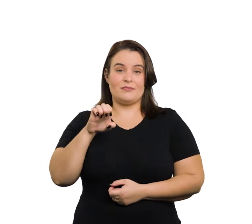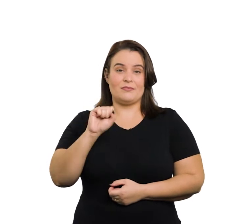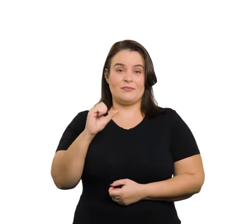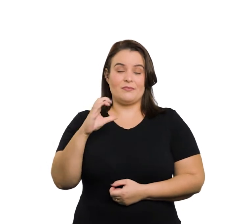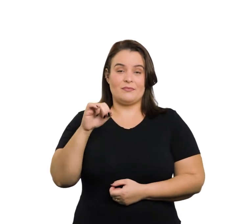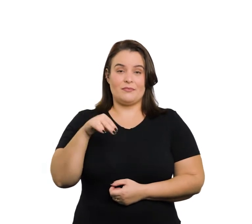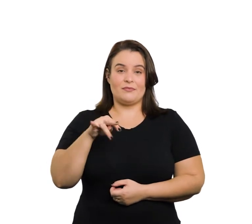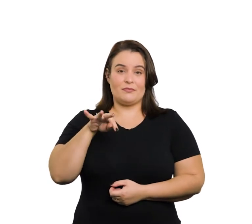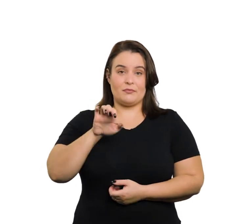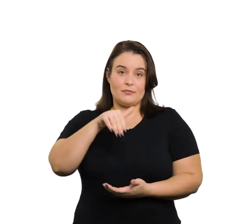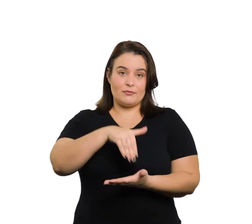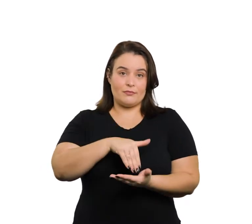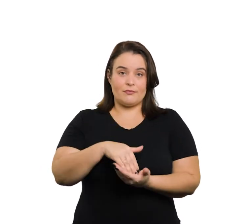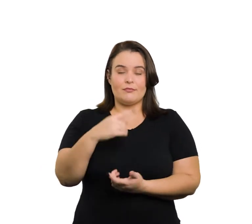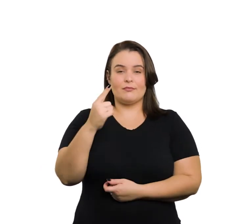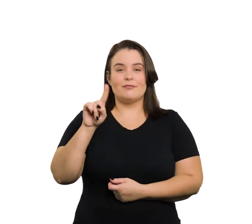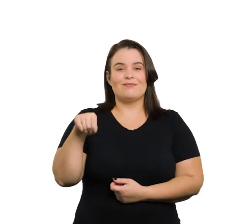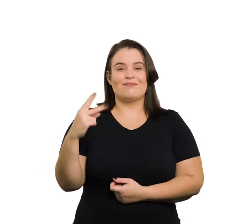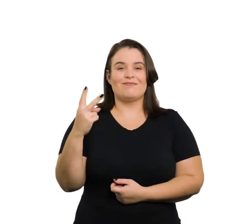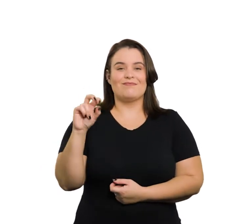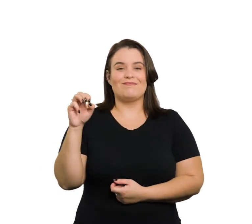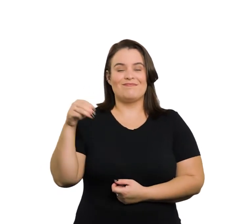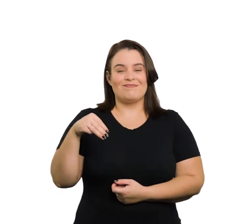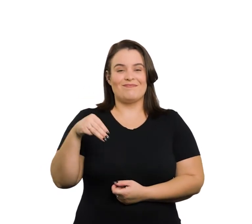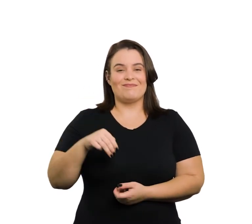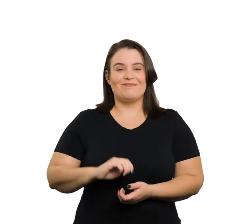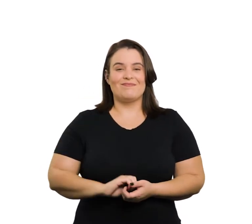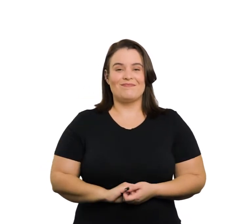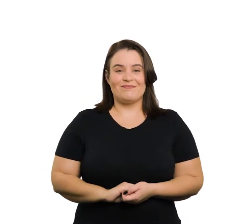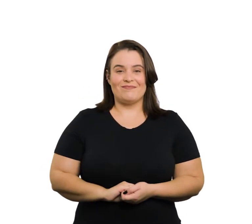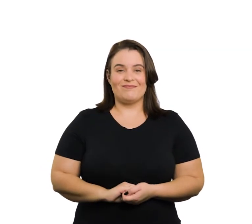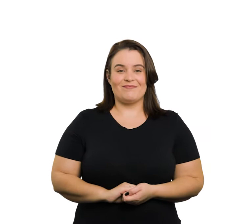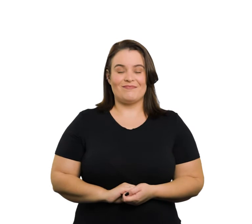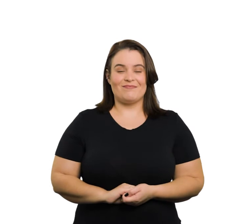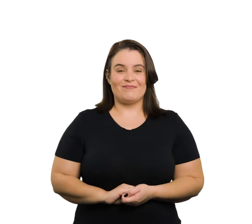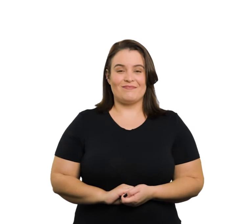LR, mínima, é de 1,20 metros.